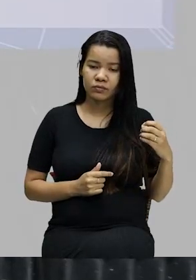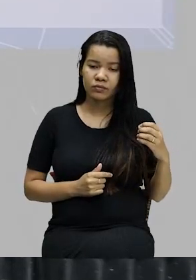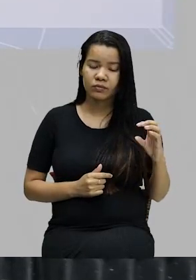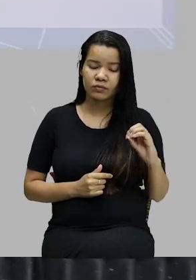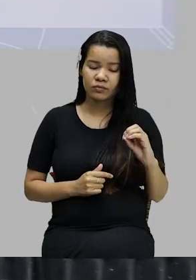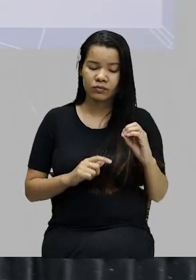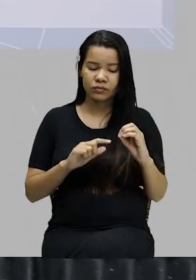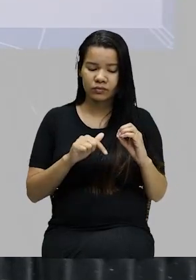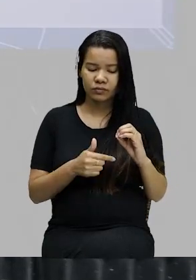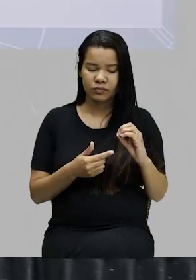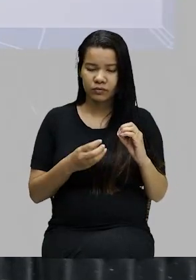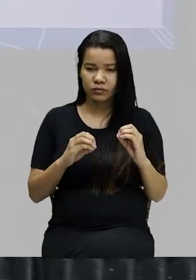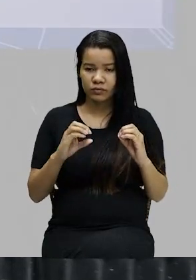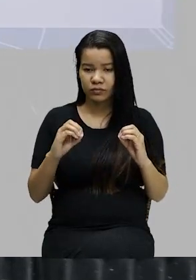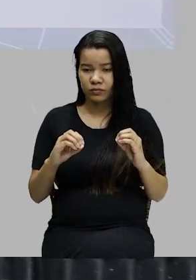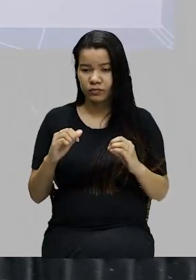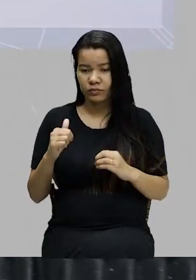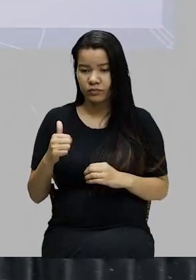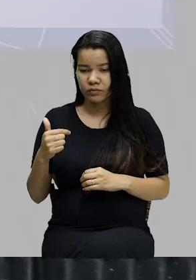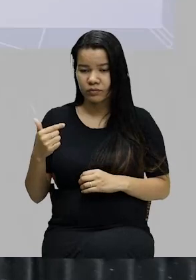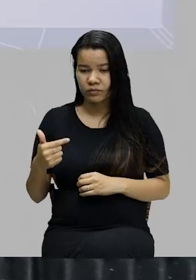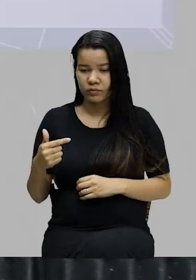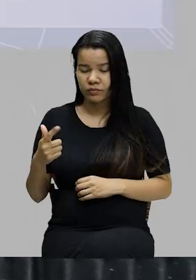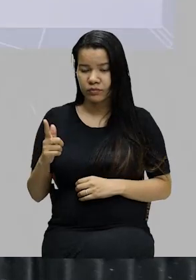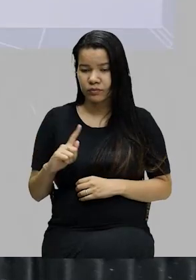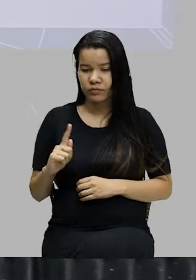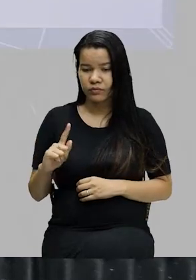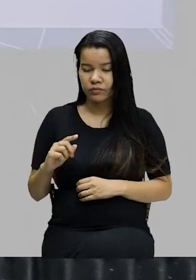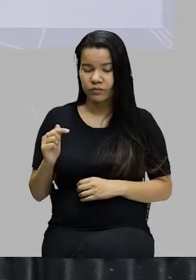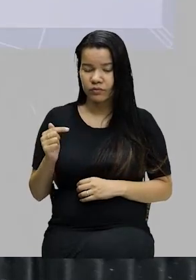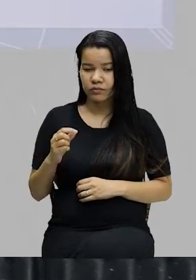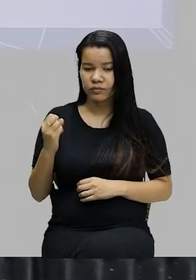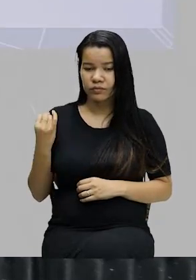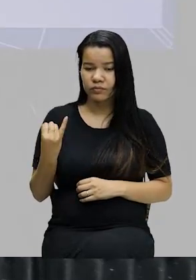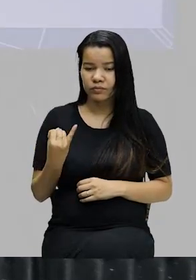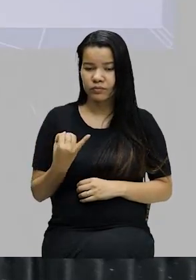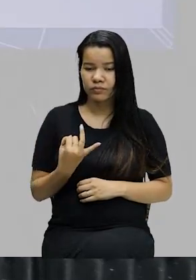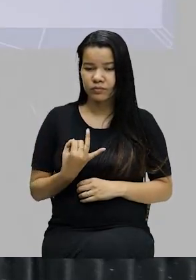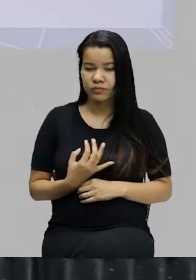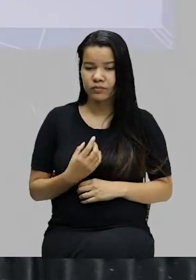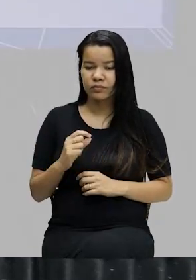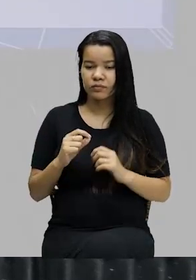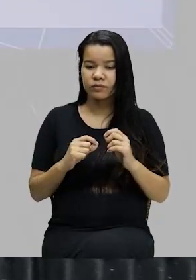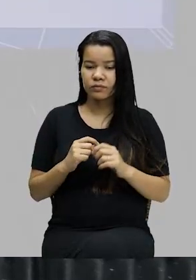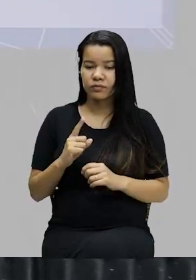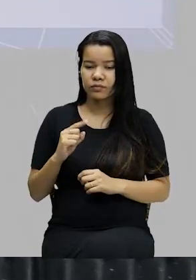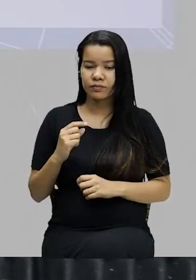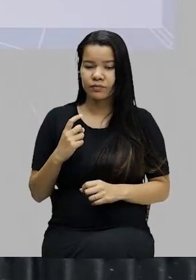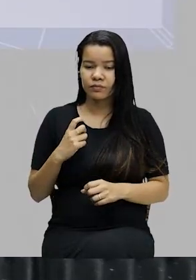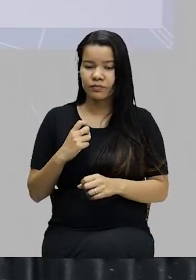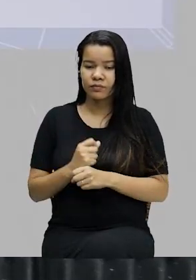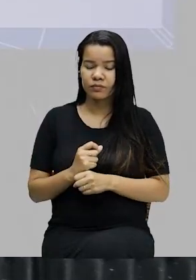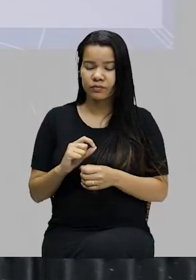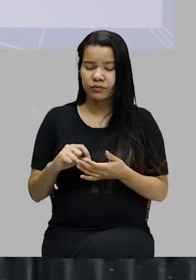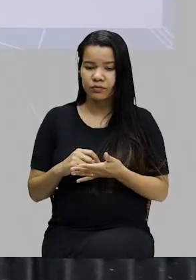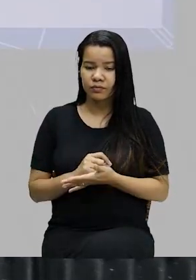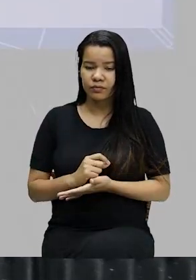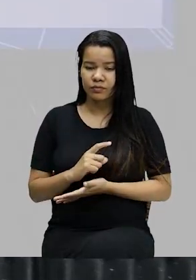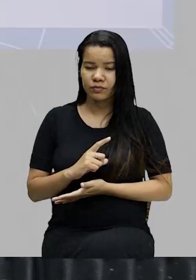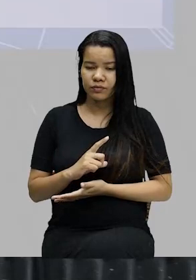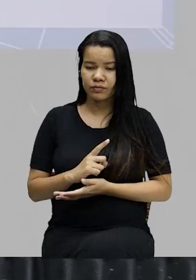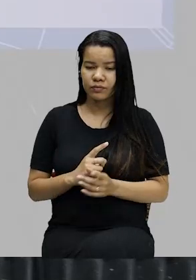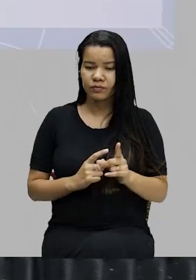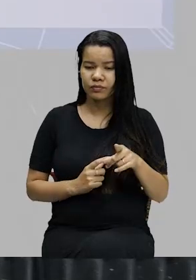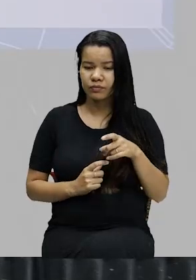0,0012 gramas. Então, essa quantidade, que equivale, equivalente à assinatura, vamos ter X átomos